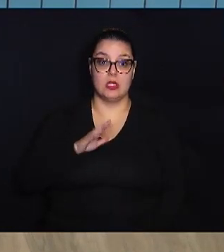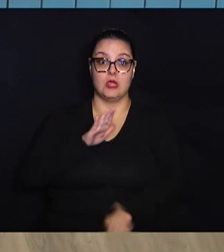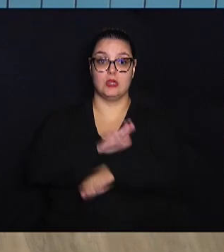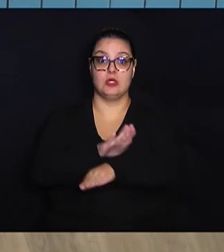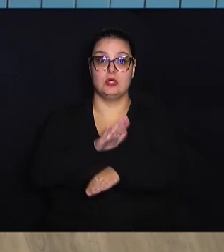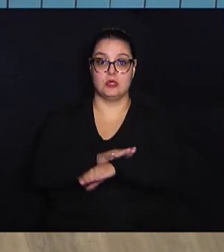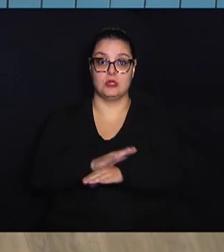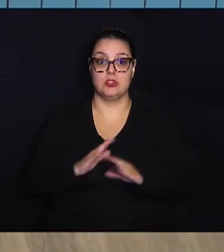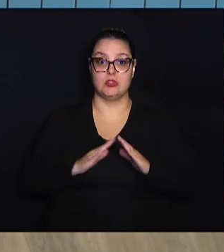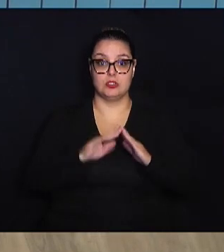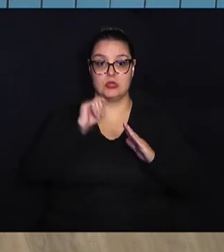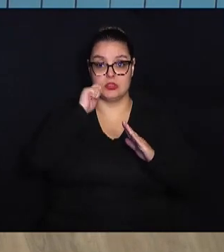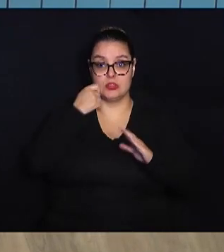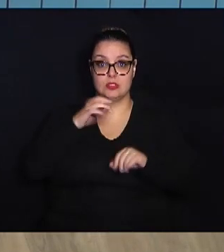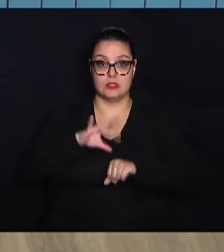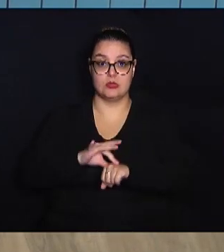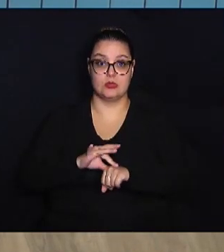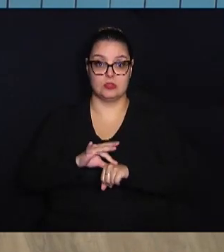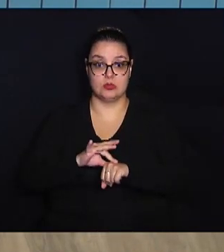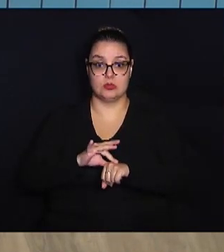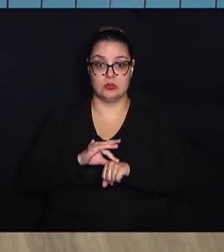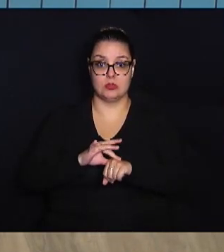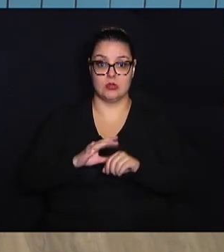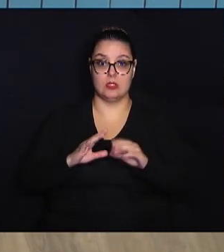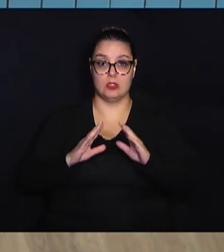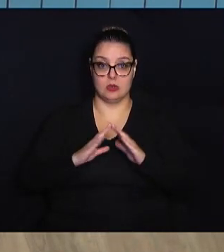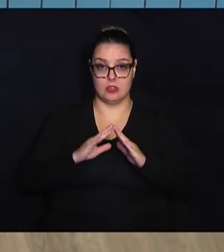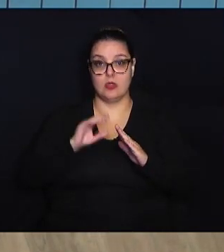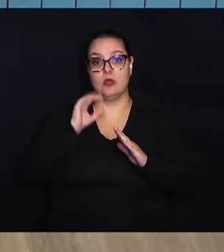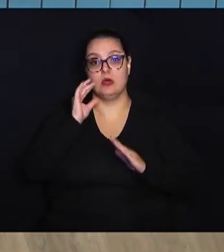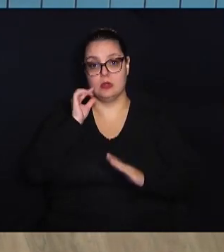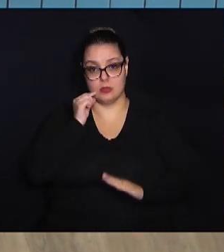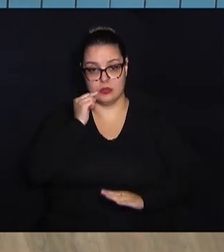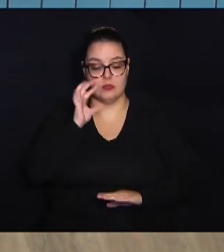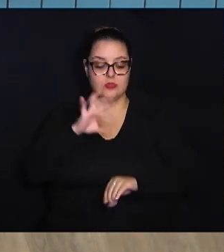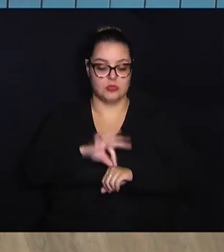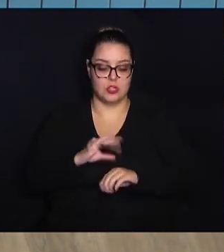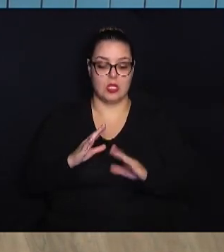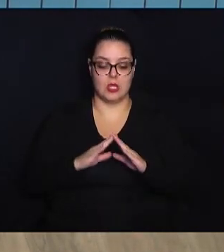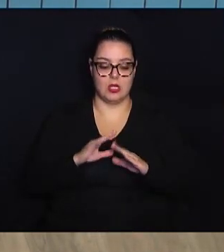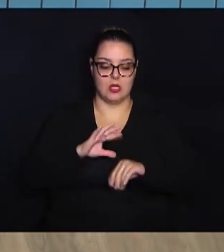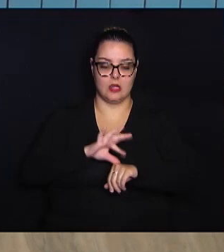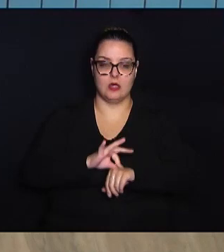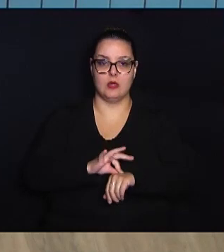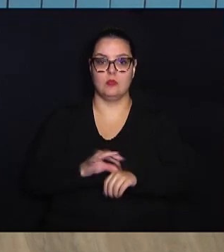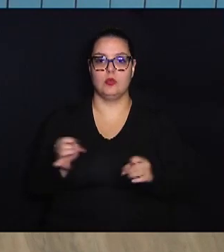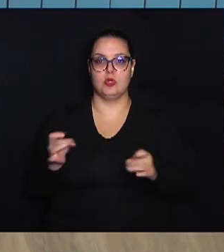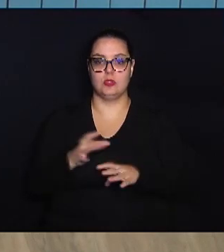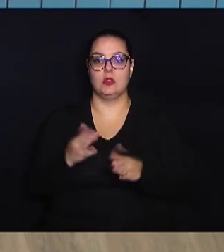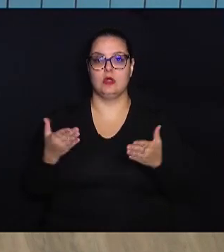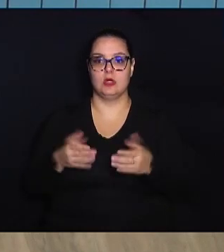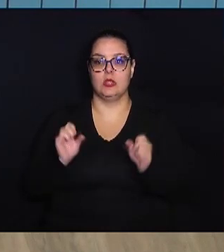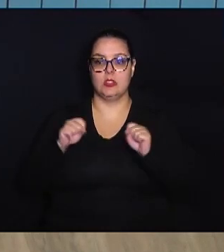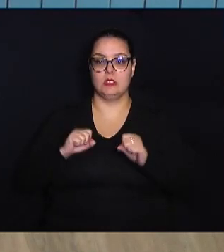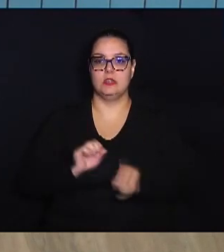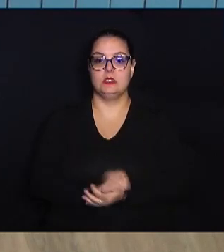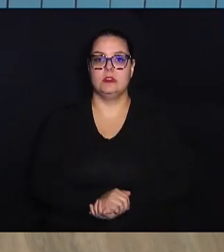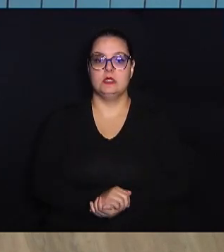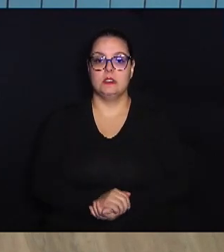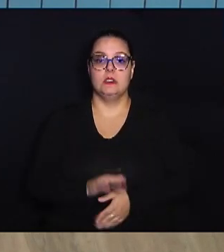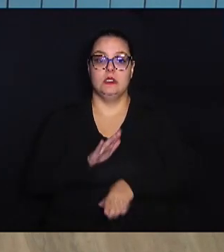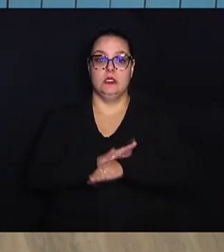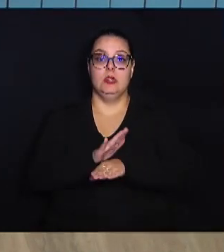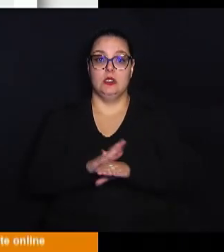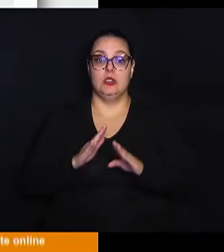açogueiro olha não tá aparecendo aqui na já está Prontinho Agora sim olha ajudante de